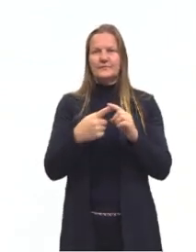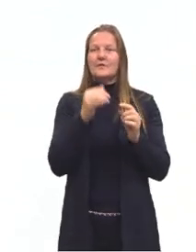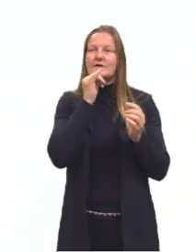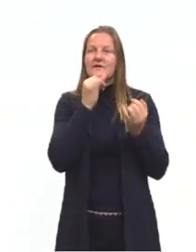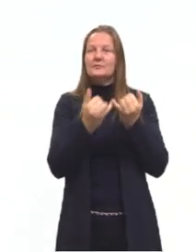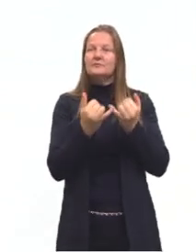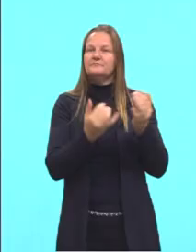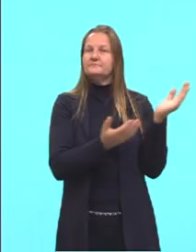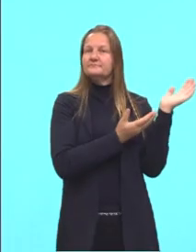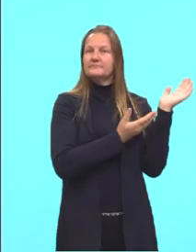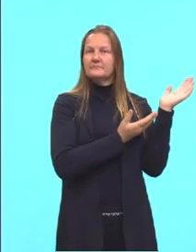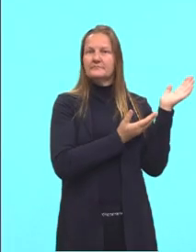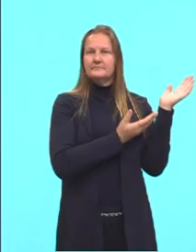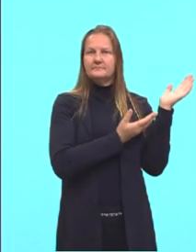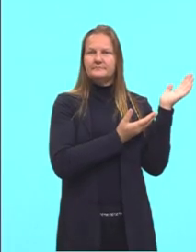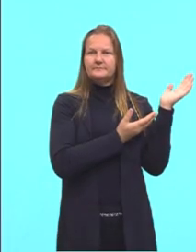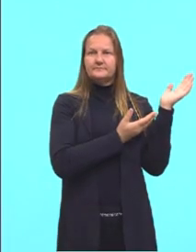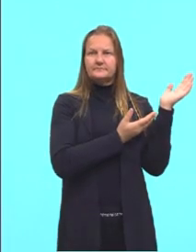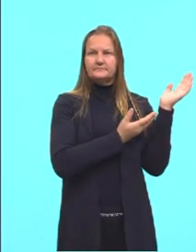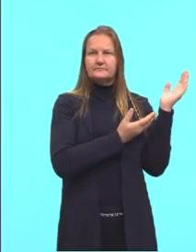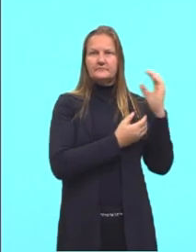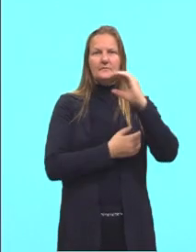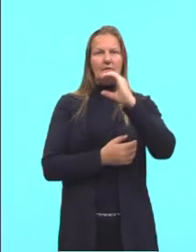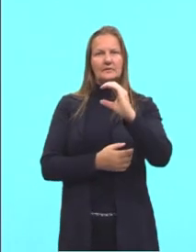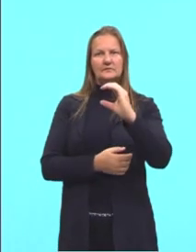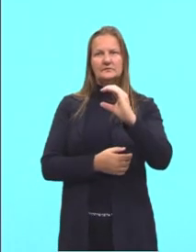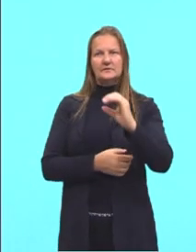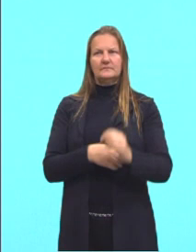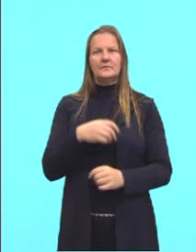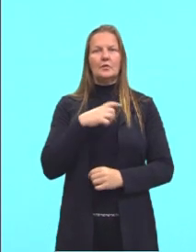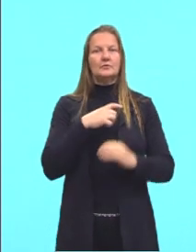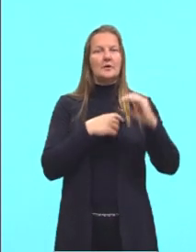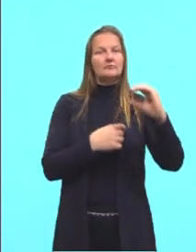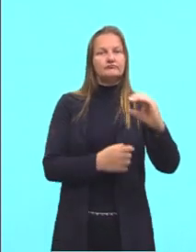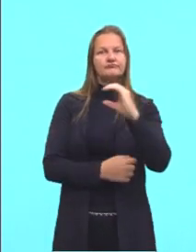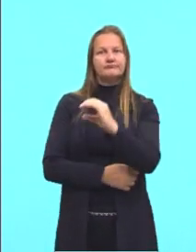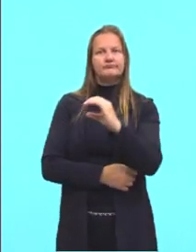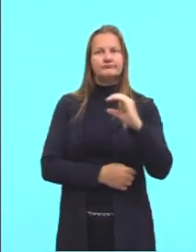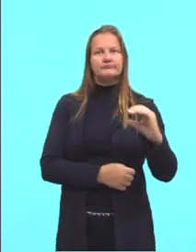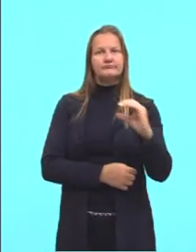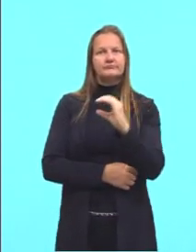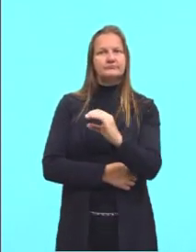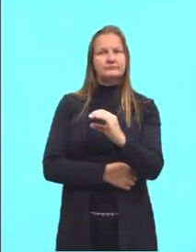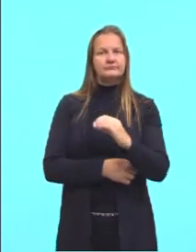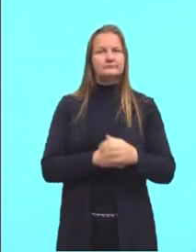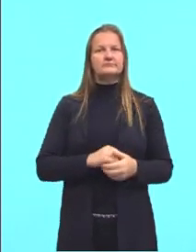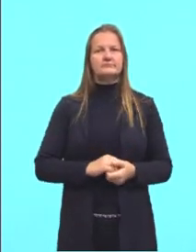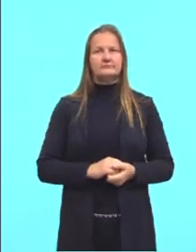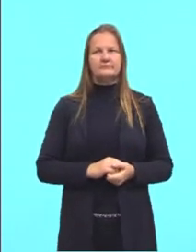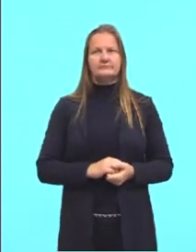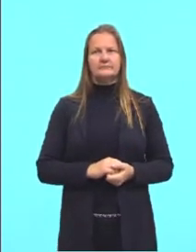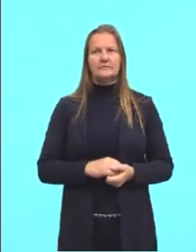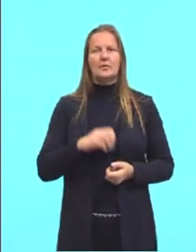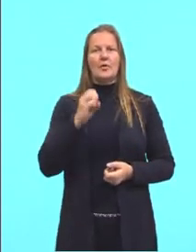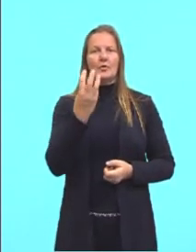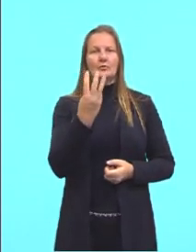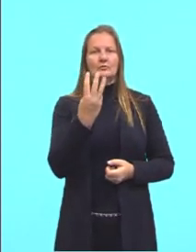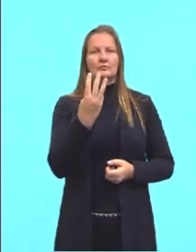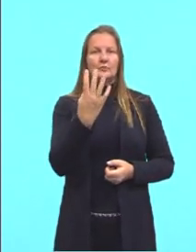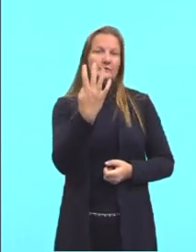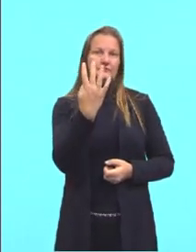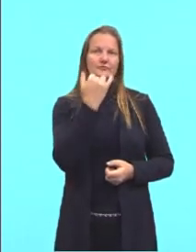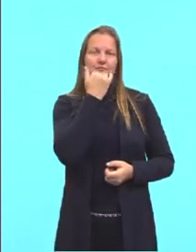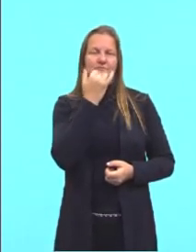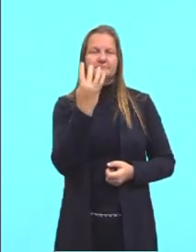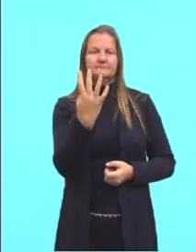três exemplos de uma cadeia contendo um átomo de carbono outra cadeia contendo dois átomos e outra